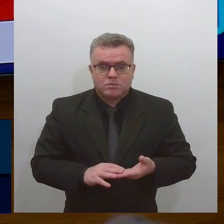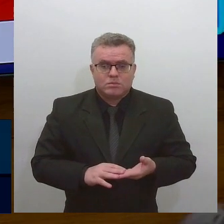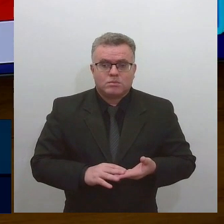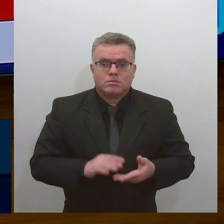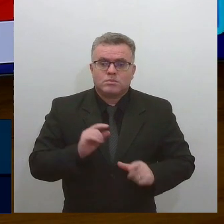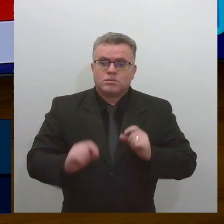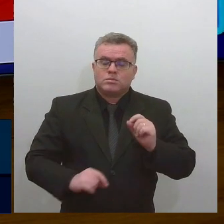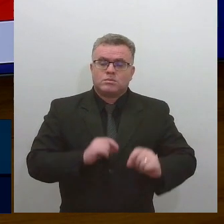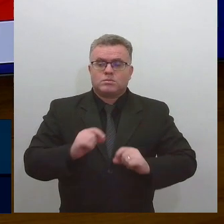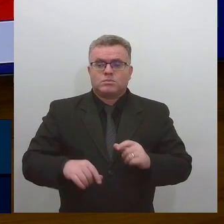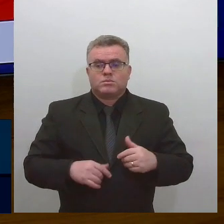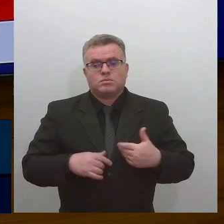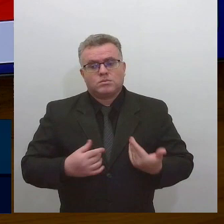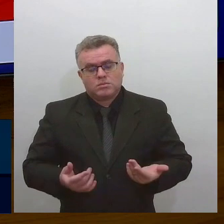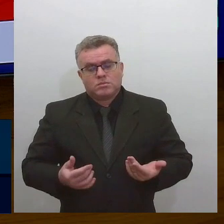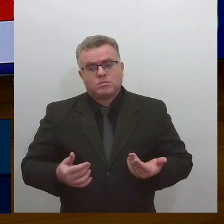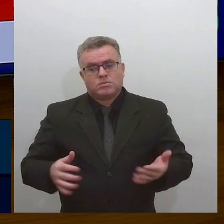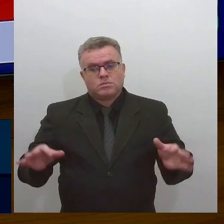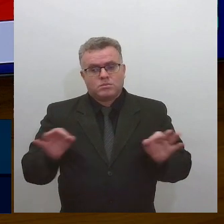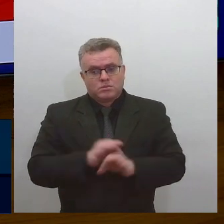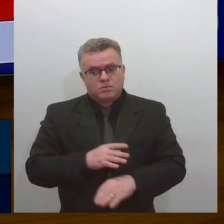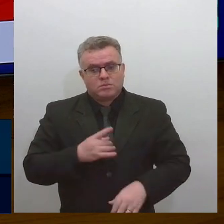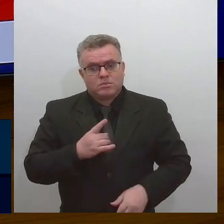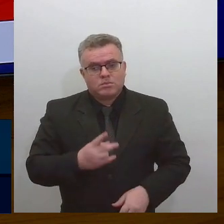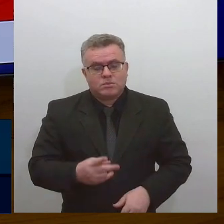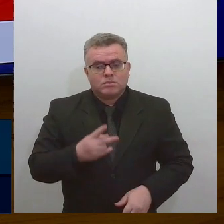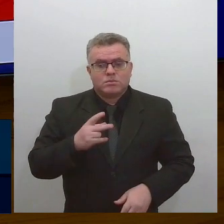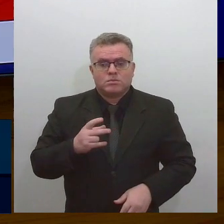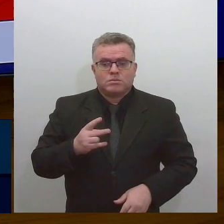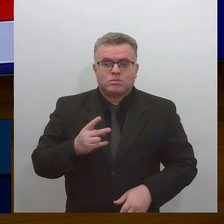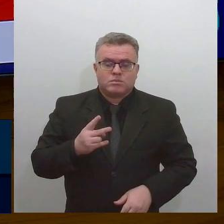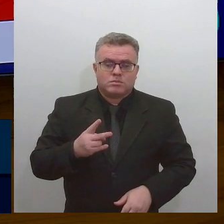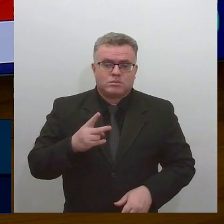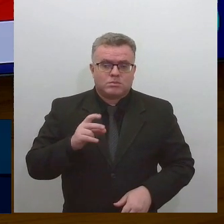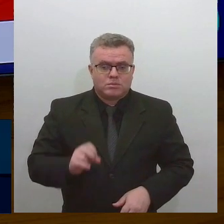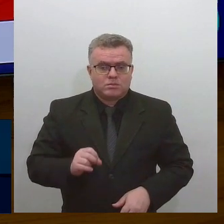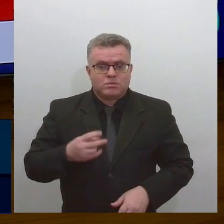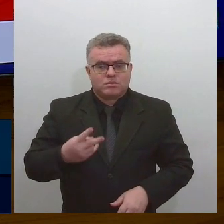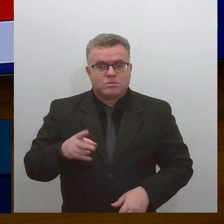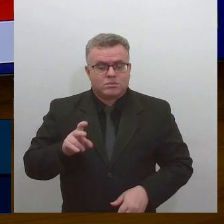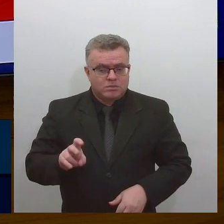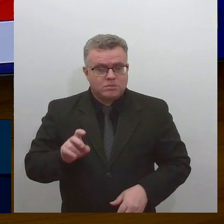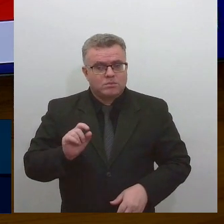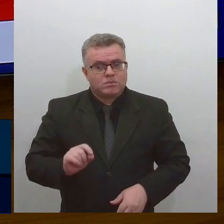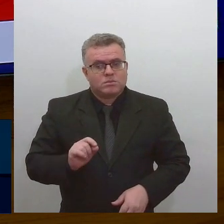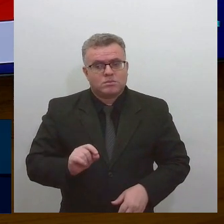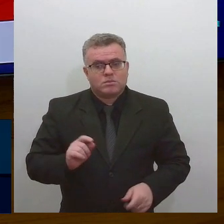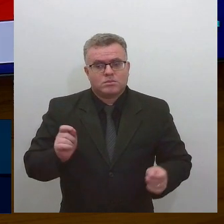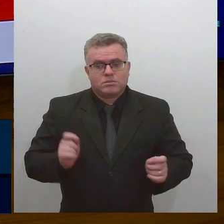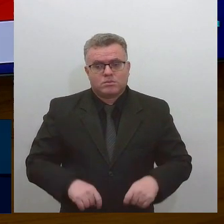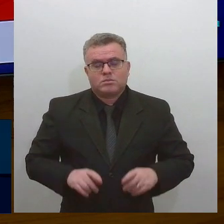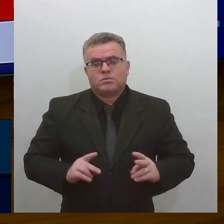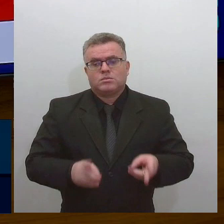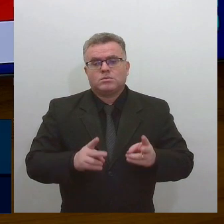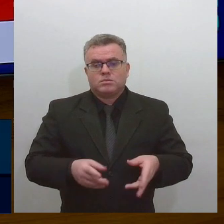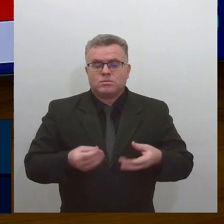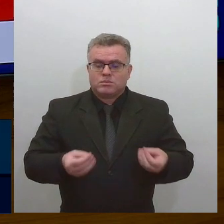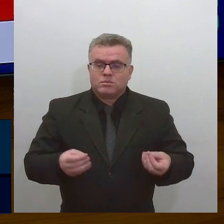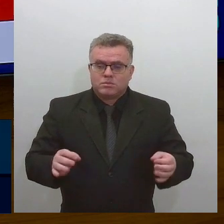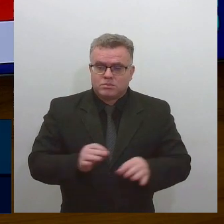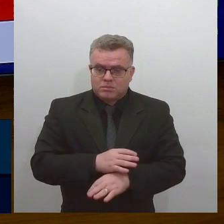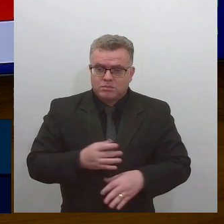2025 aí incluindo todos os viadutos que estão sendo inclusive licitados agora e todo esse trecho que já está em